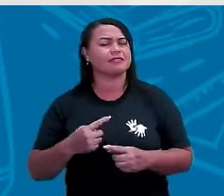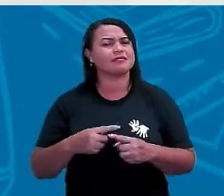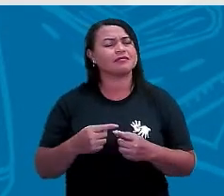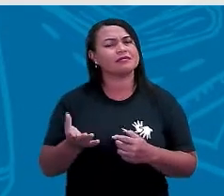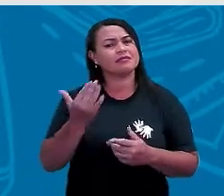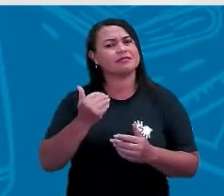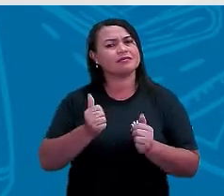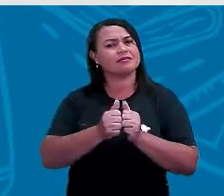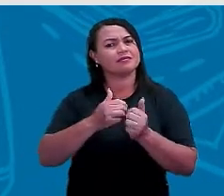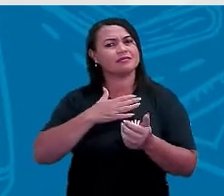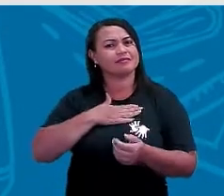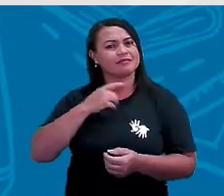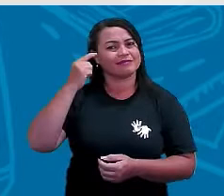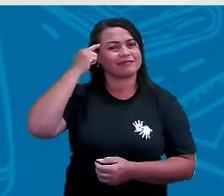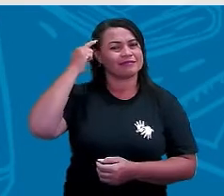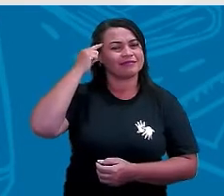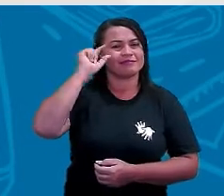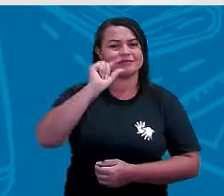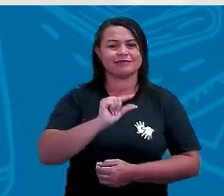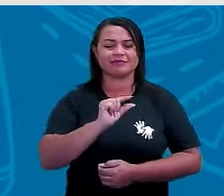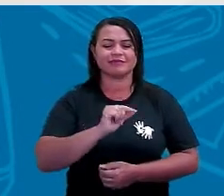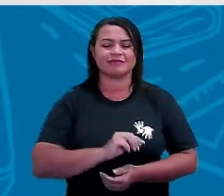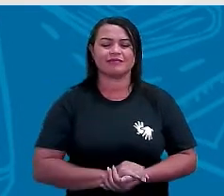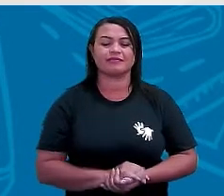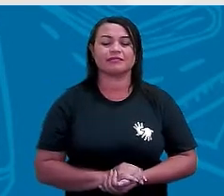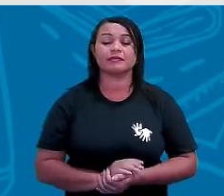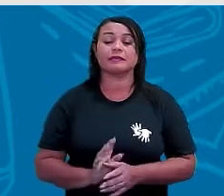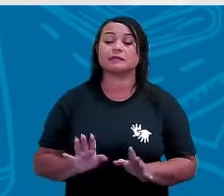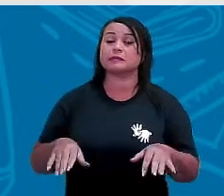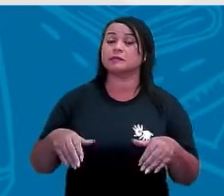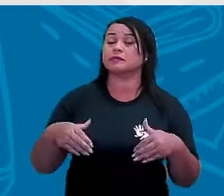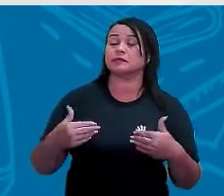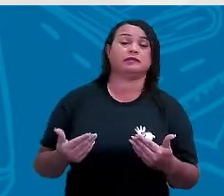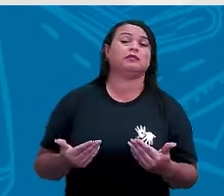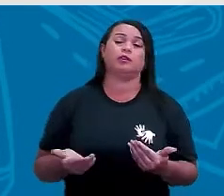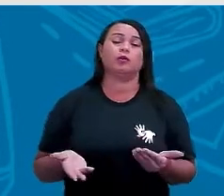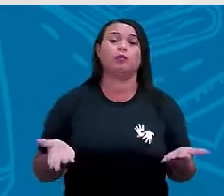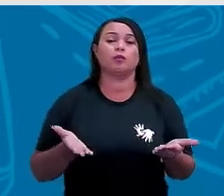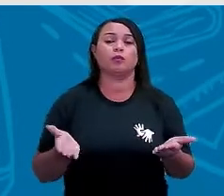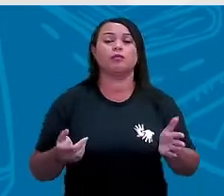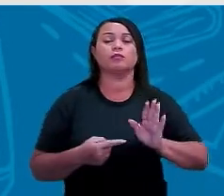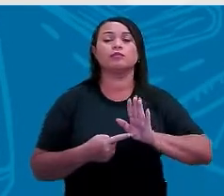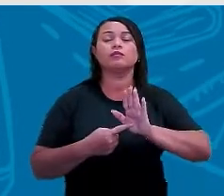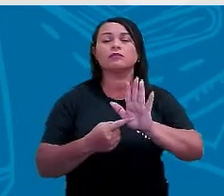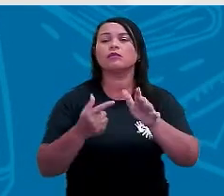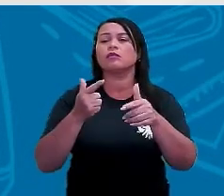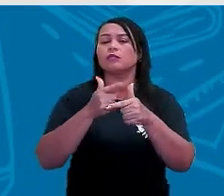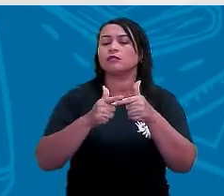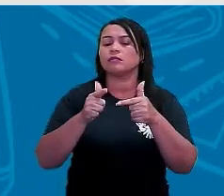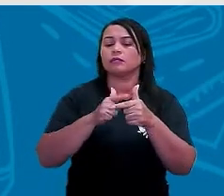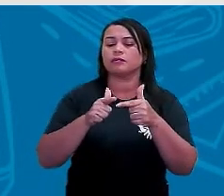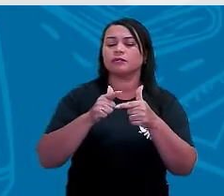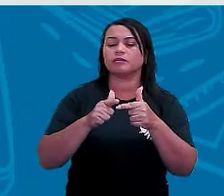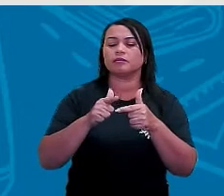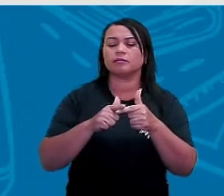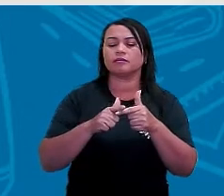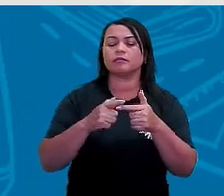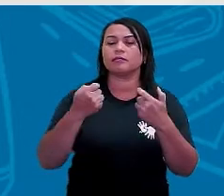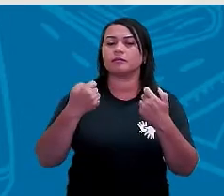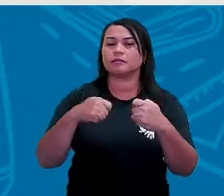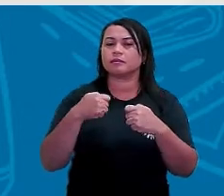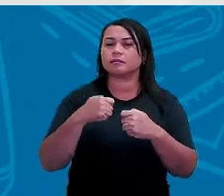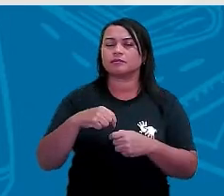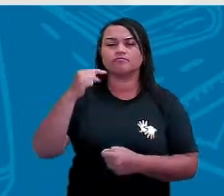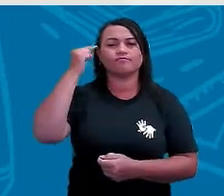vem comigo pensar um pouco. Gente, hoje eu trago para vocês um problema, né? Que a gente vai precisar